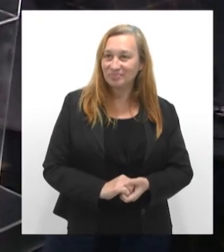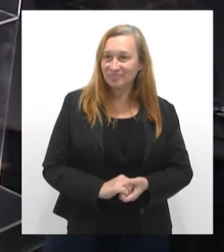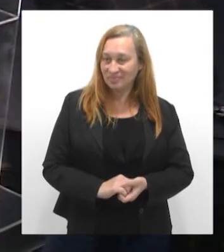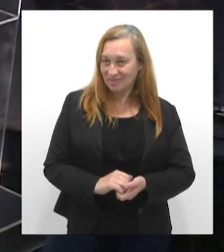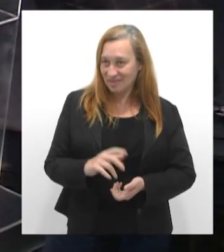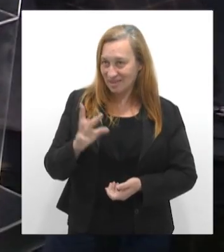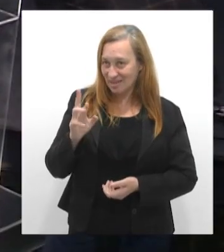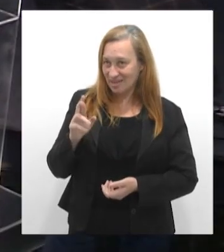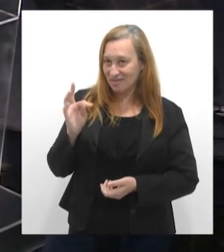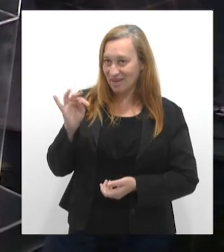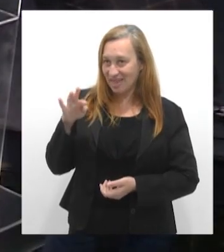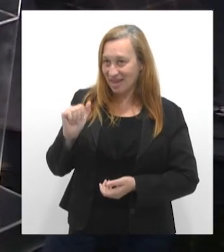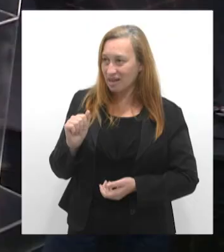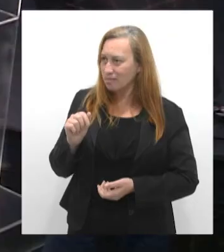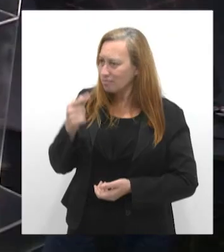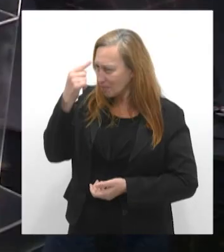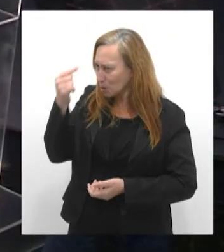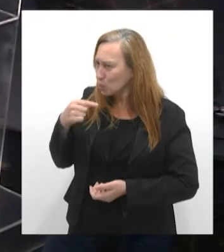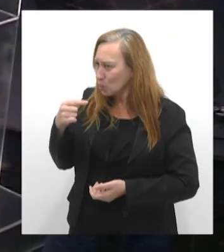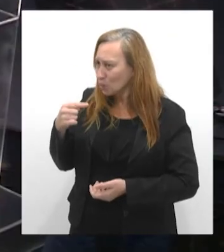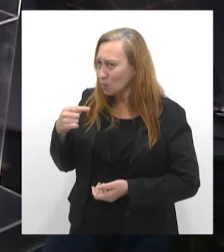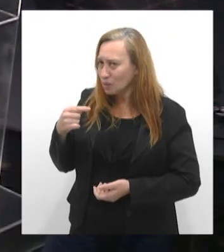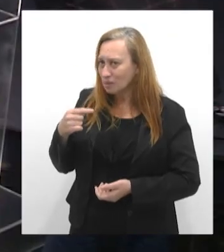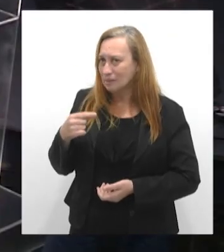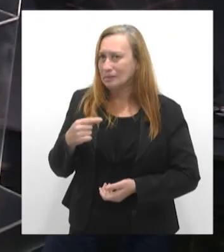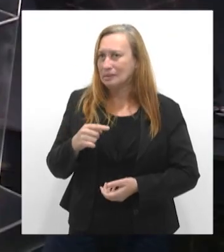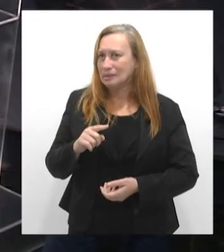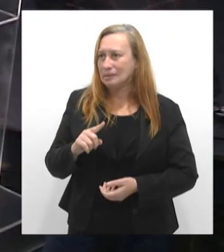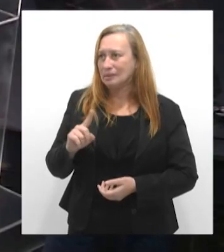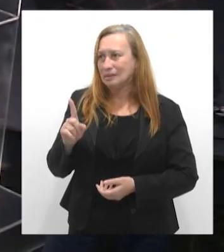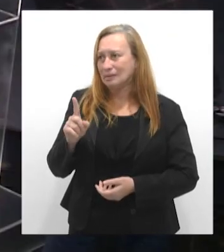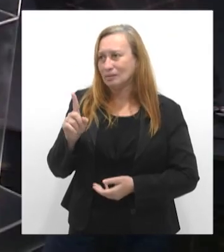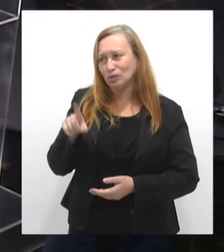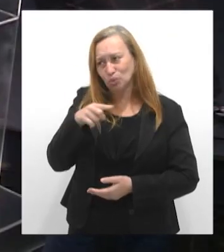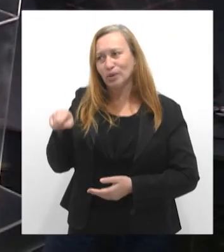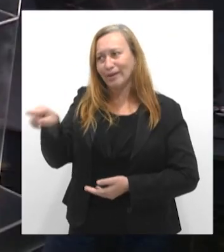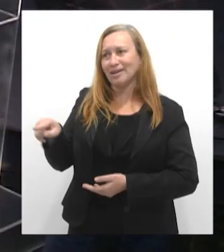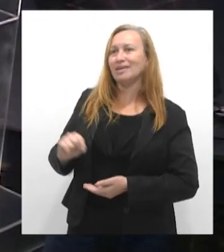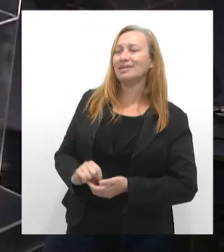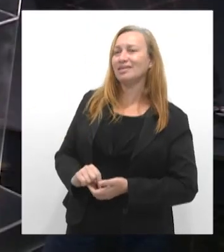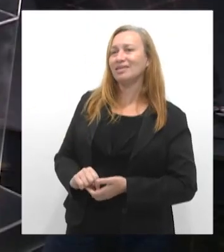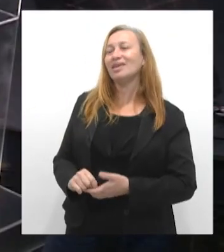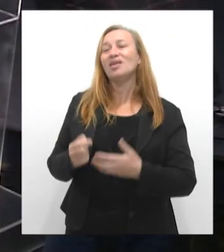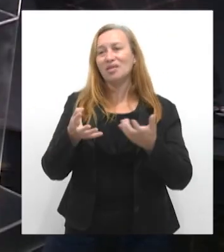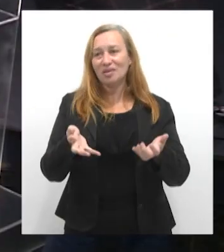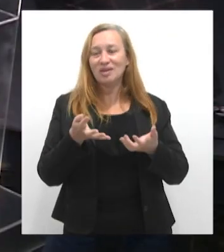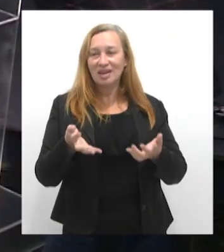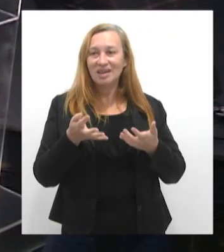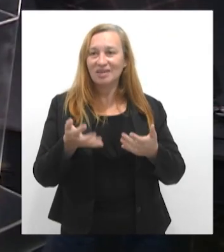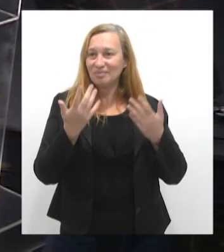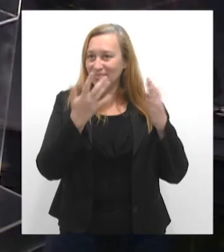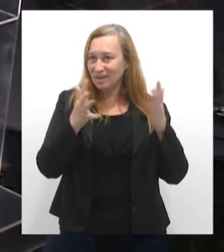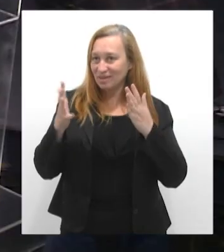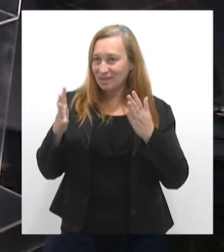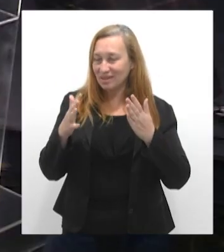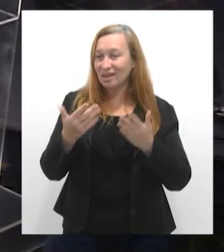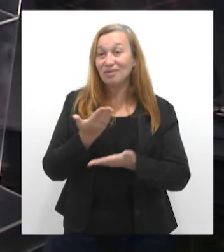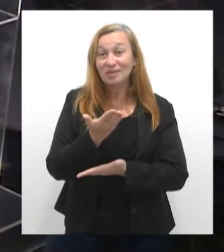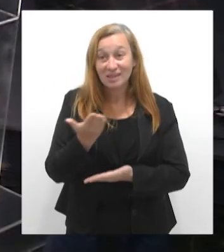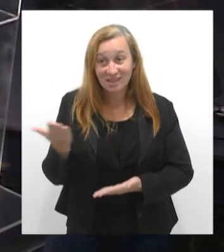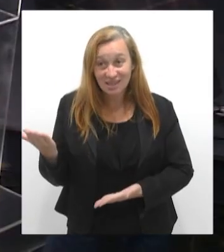ela que mandou? Tá bom, não vai mais assumir. Enfim, eu quero saudar